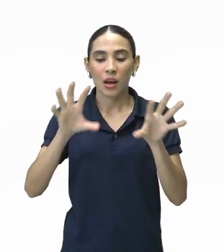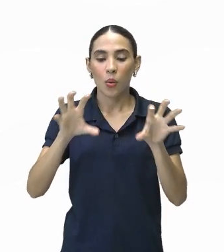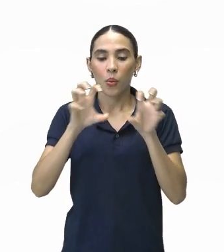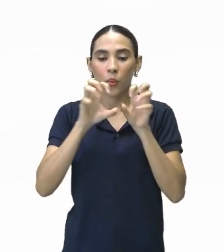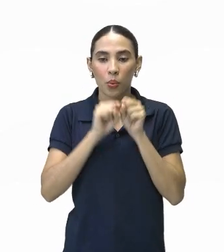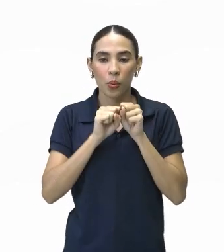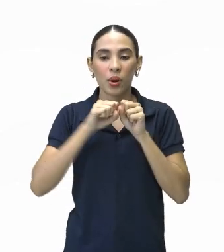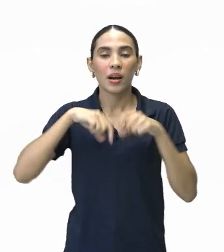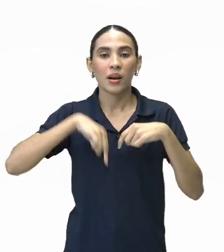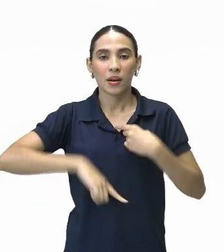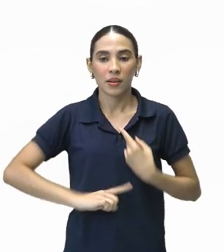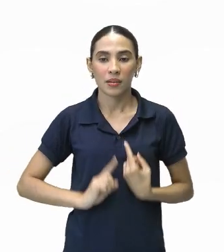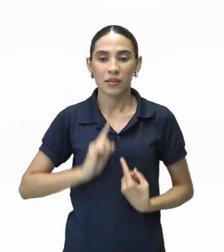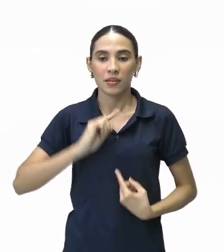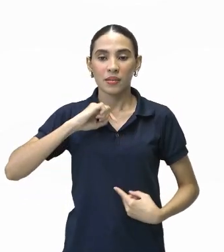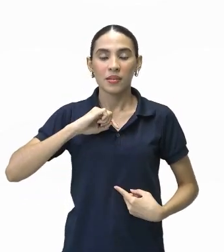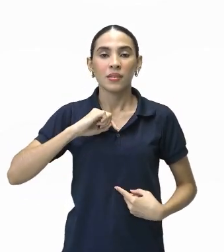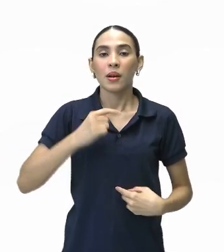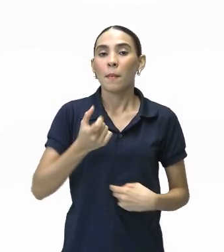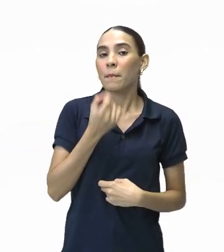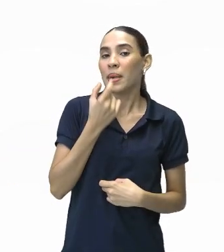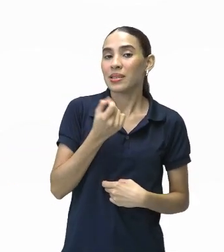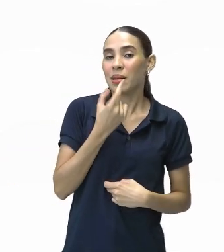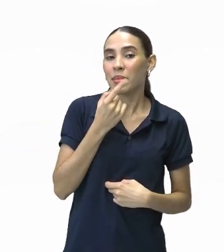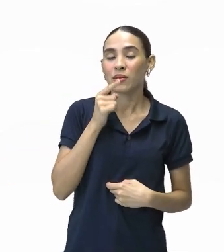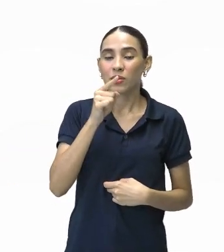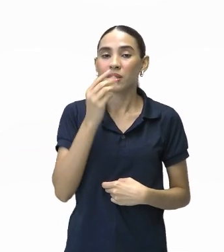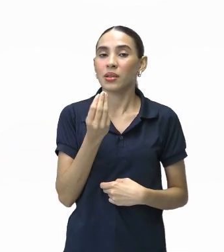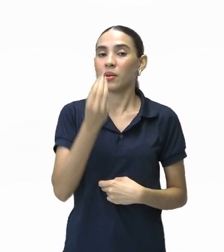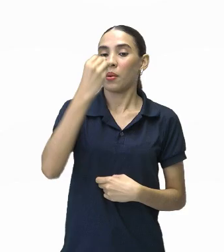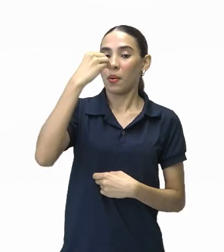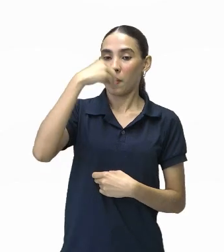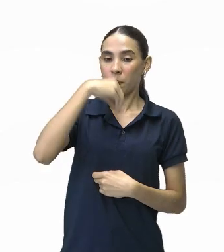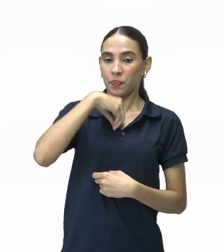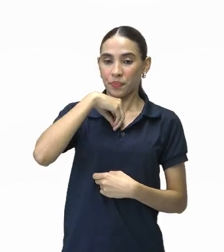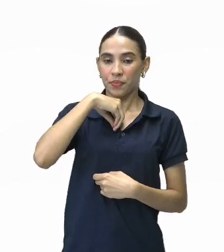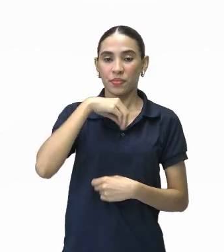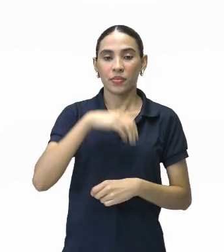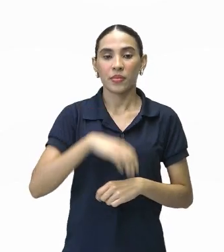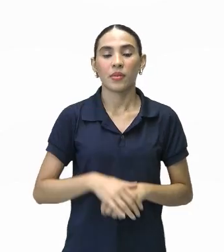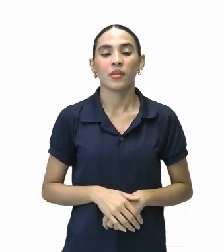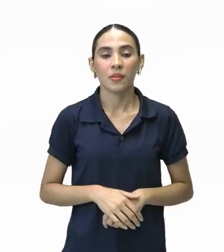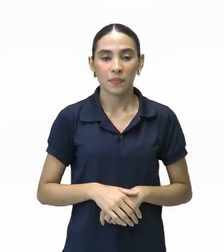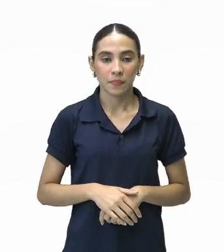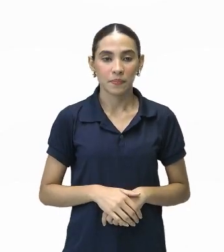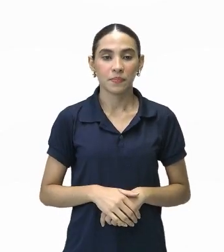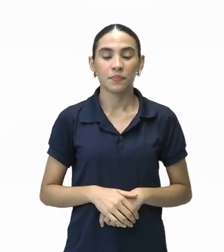absorção e metabólico desse medicamento que você está consumindo.